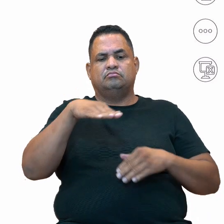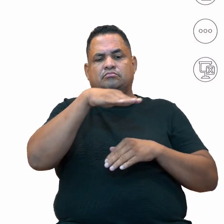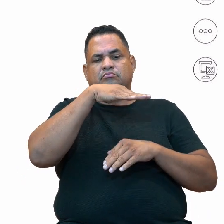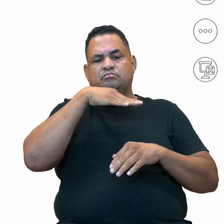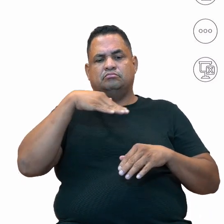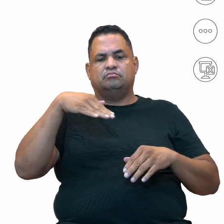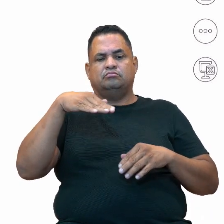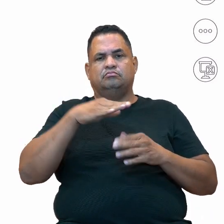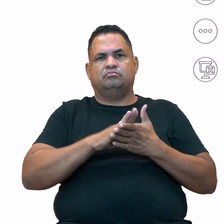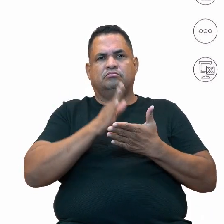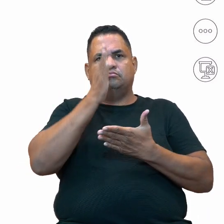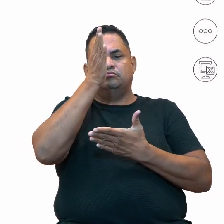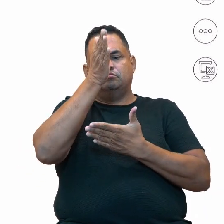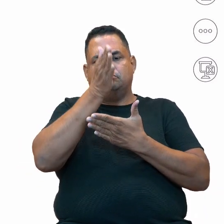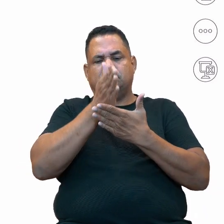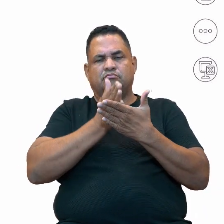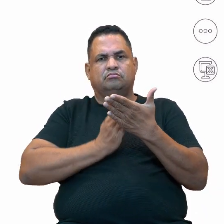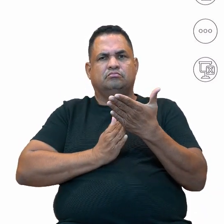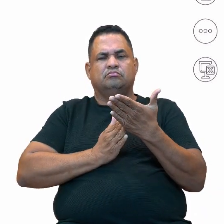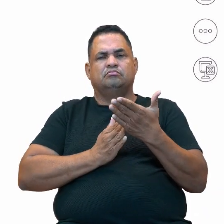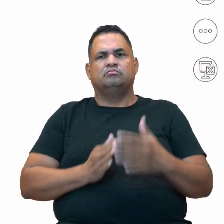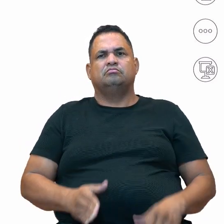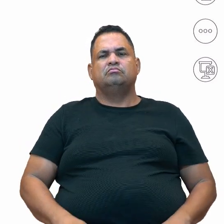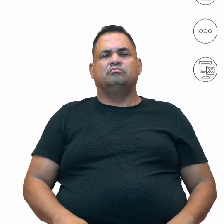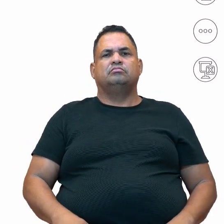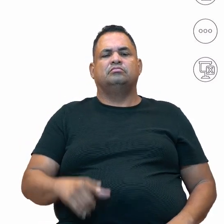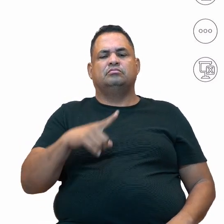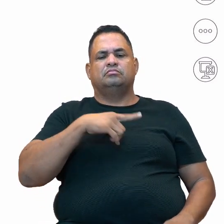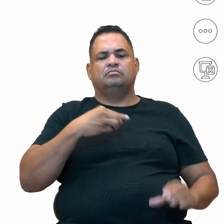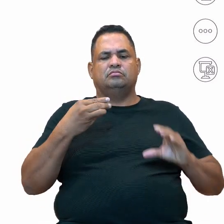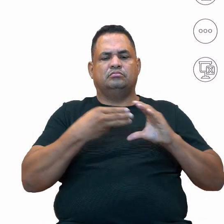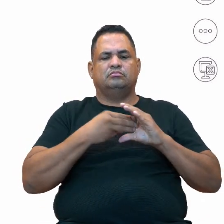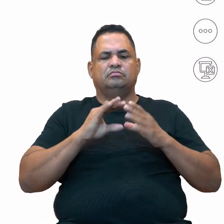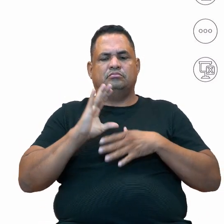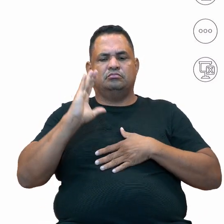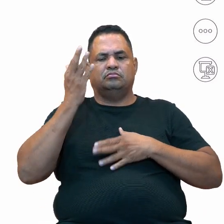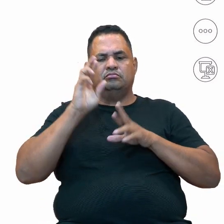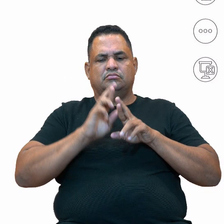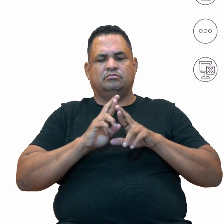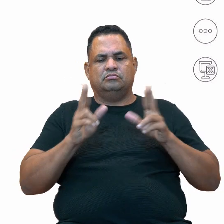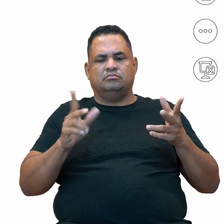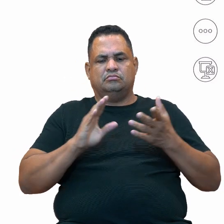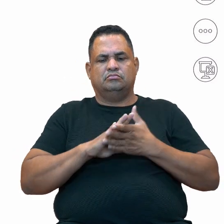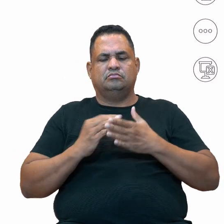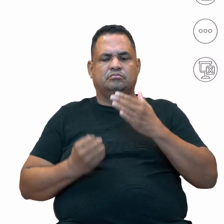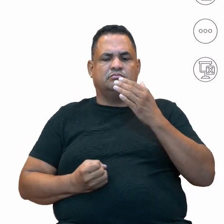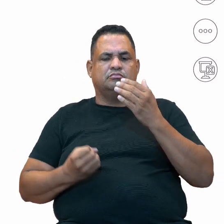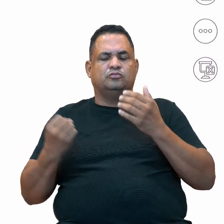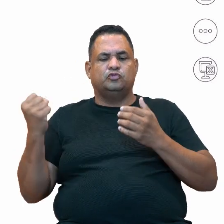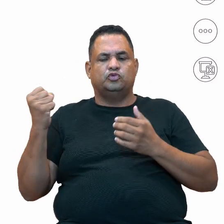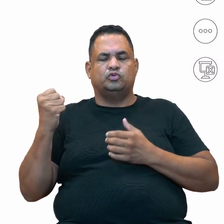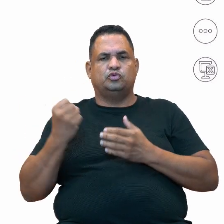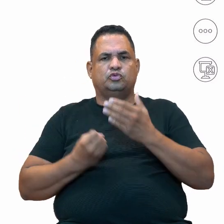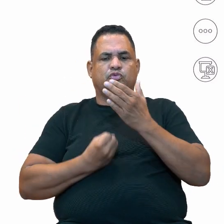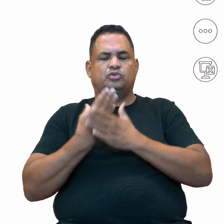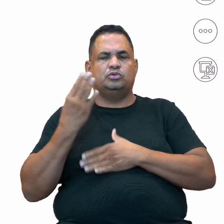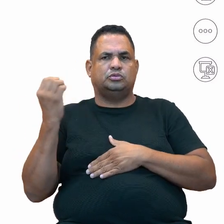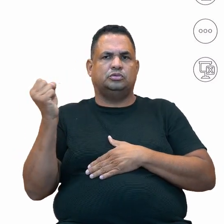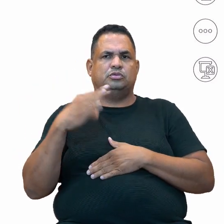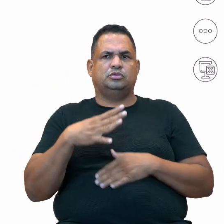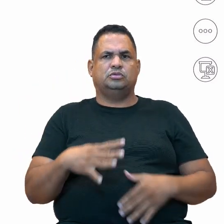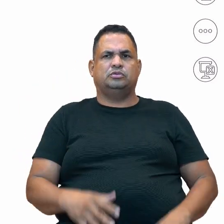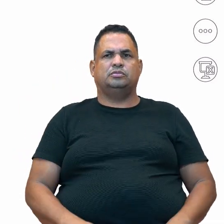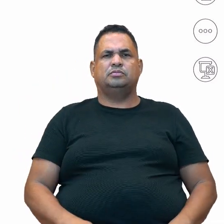ali, bem no meio desse animal, eles tiverem aquelas células que têm capacidade de diferenciação, regenerando ali, tá? Vamos seguindo.